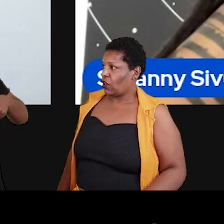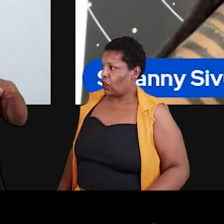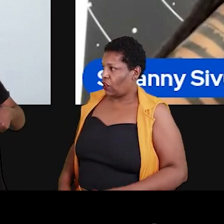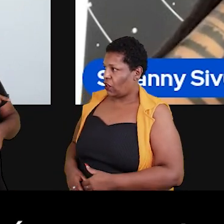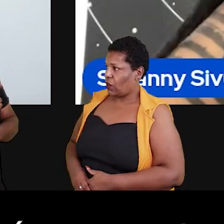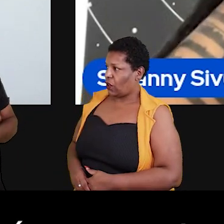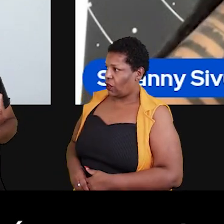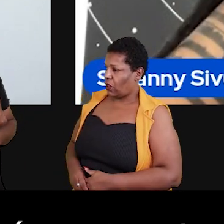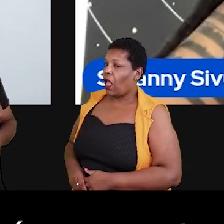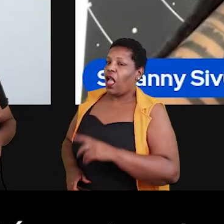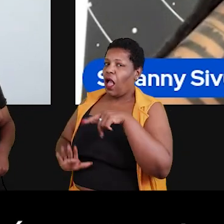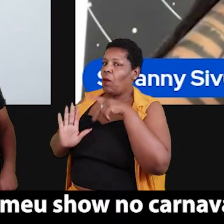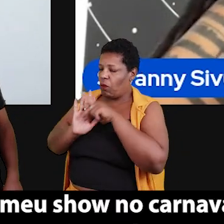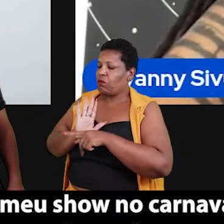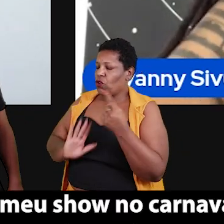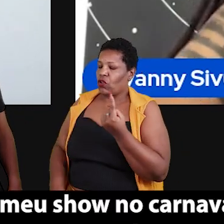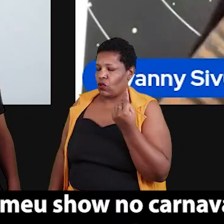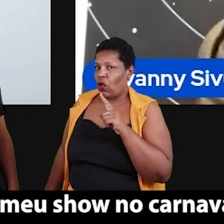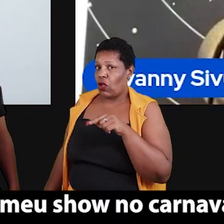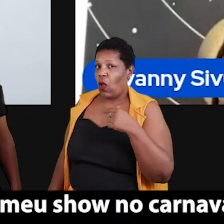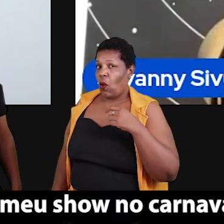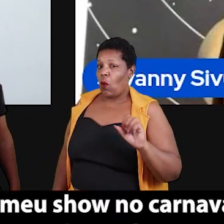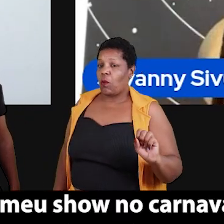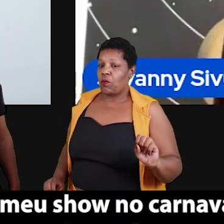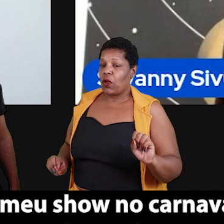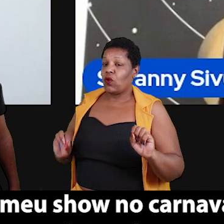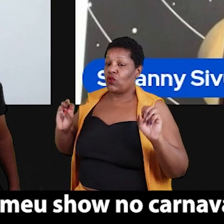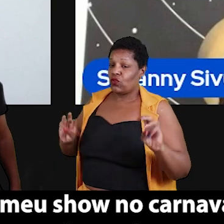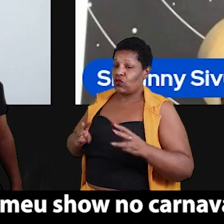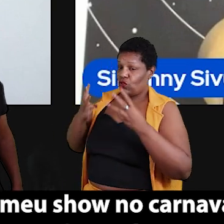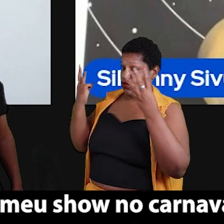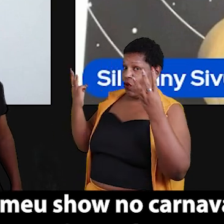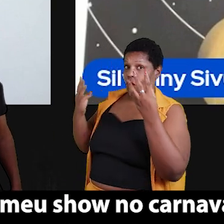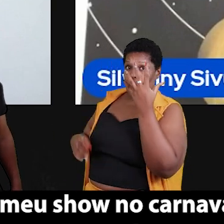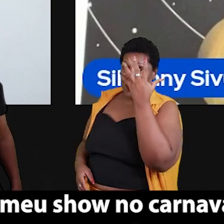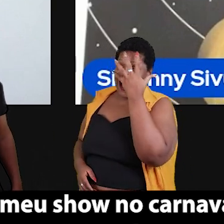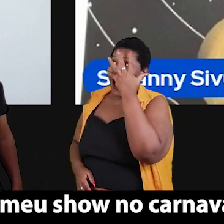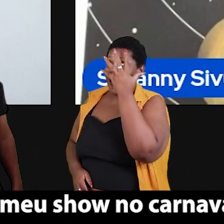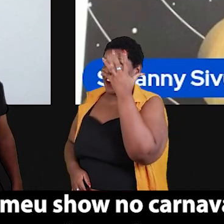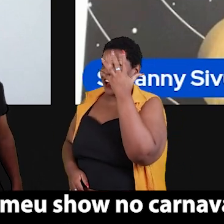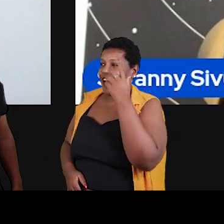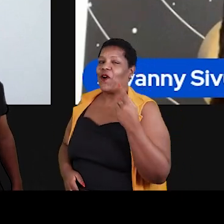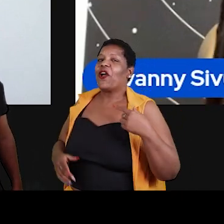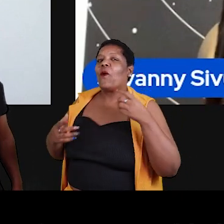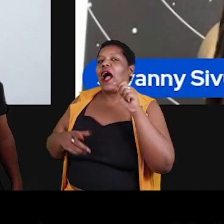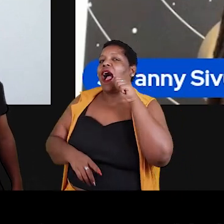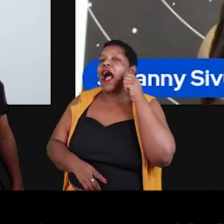né? É um projeto solo. Eu lancei o meu show no carnaval, né, como artista